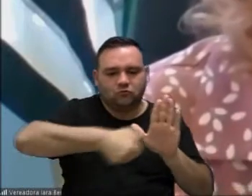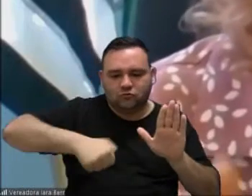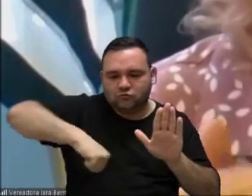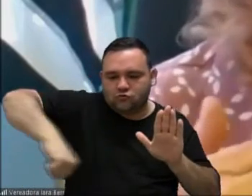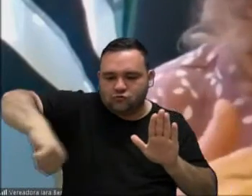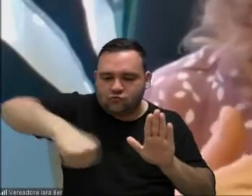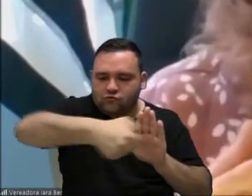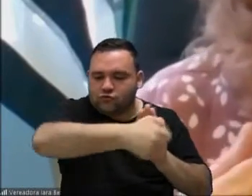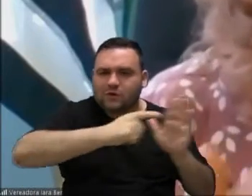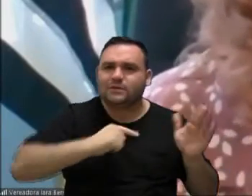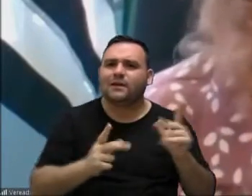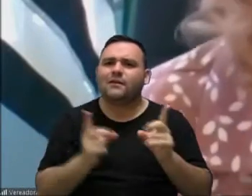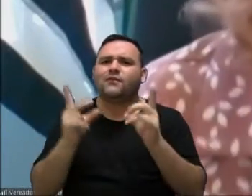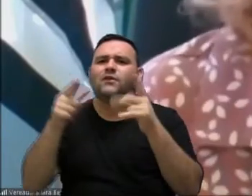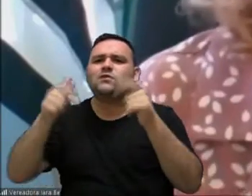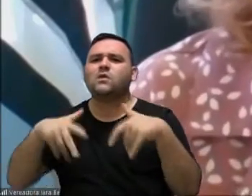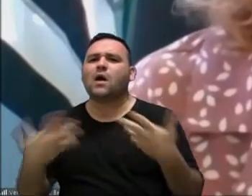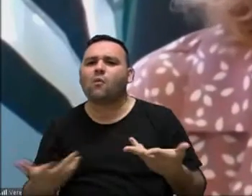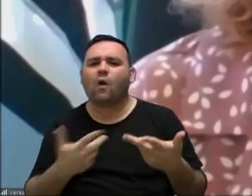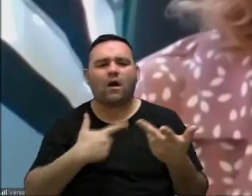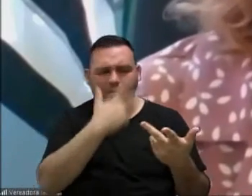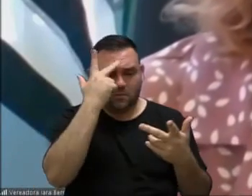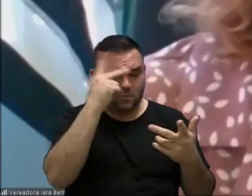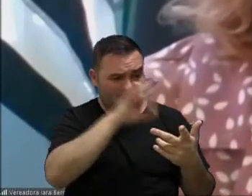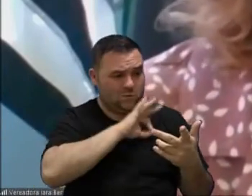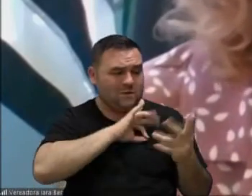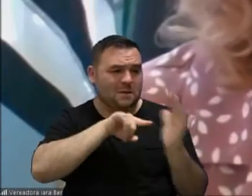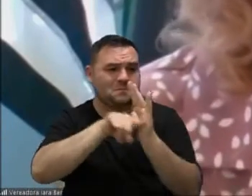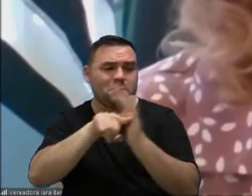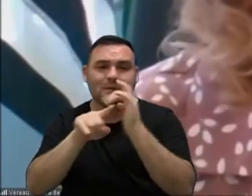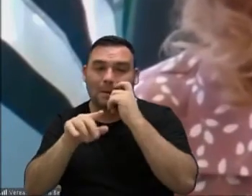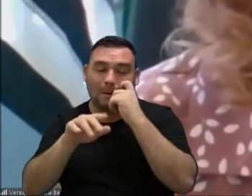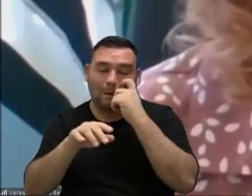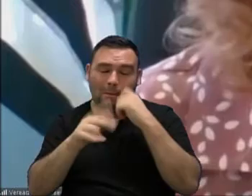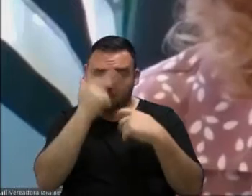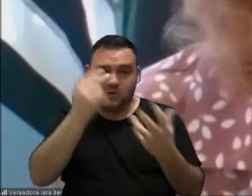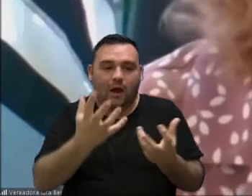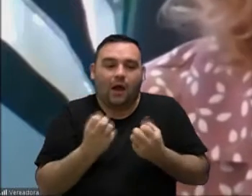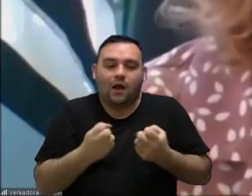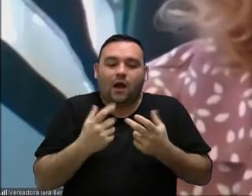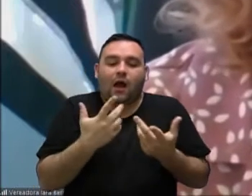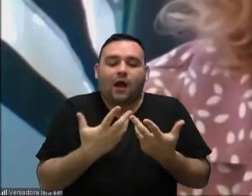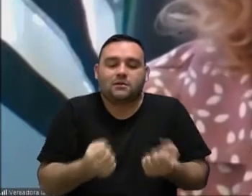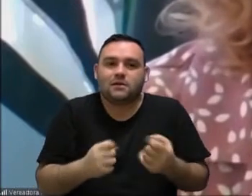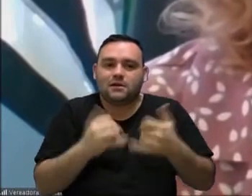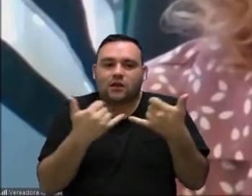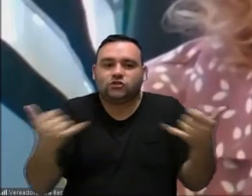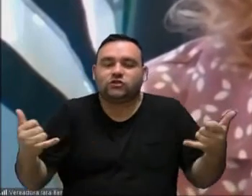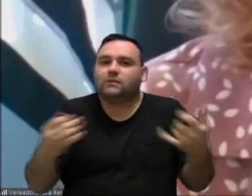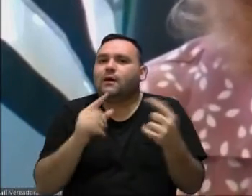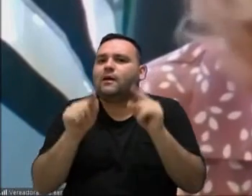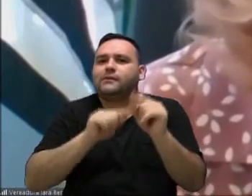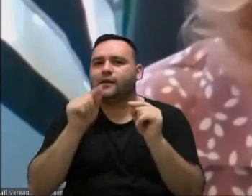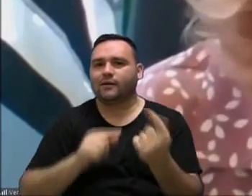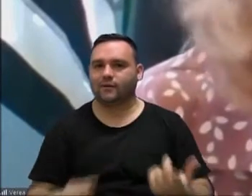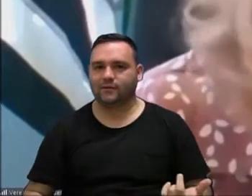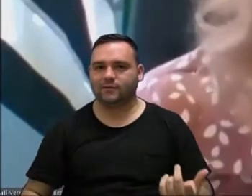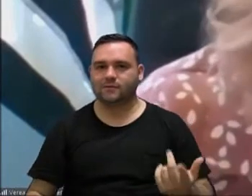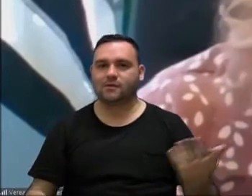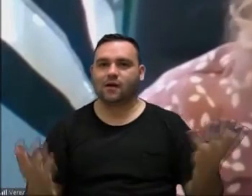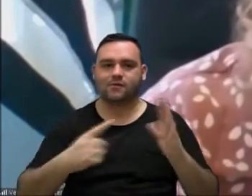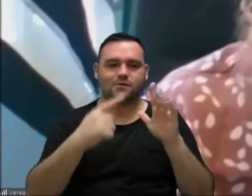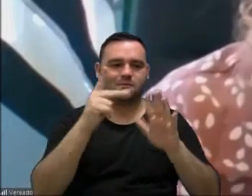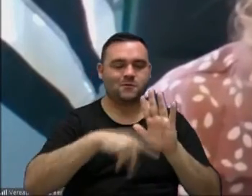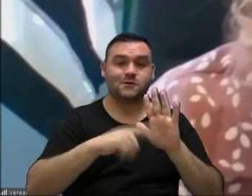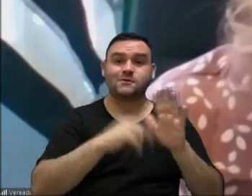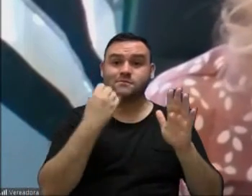está vendendo por que a Polícia Civil não investiga quem é o receptador disso agora o seu projeto